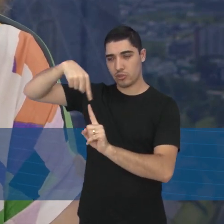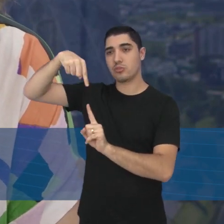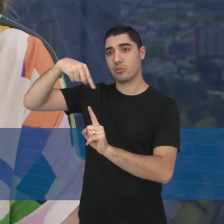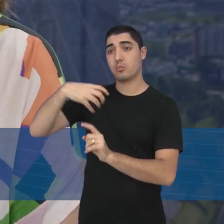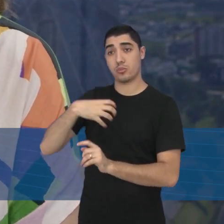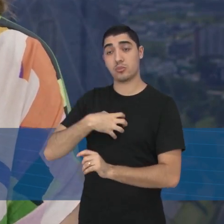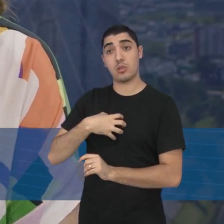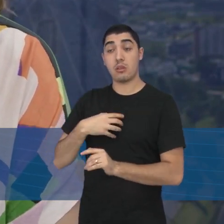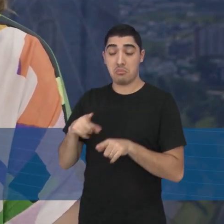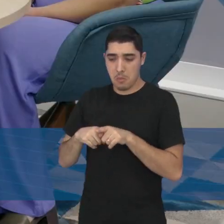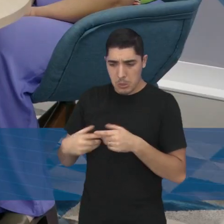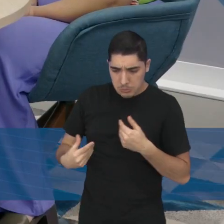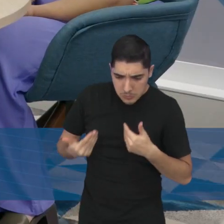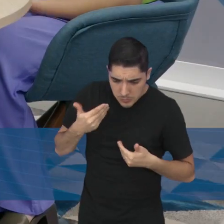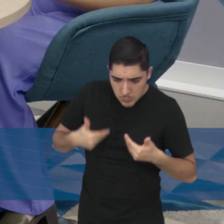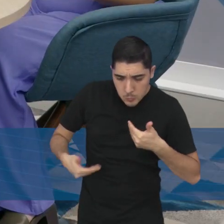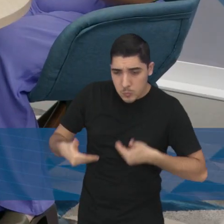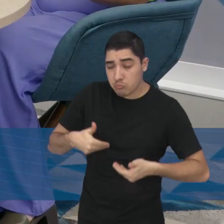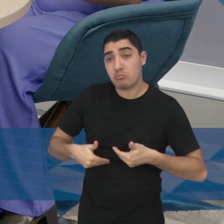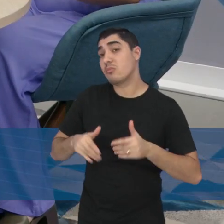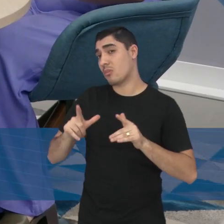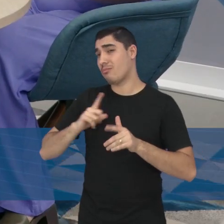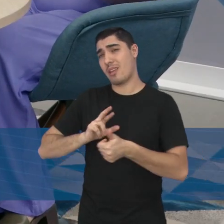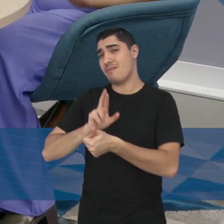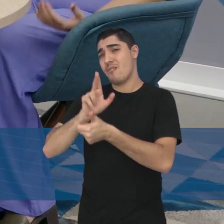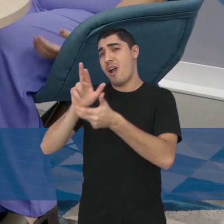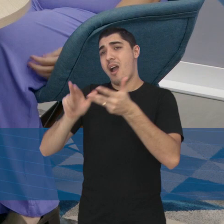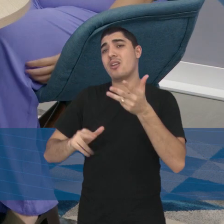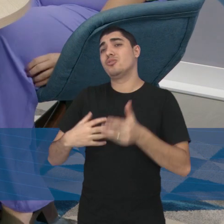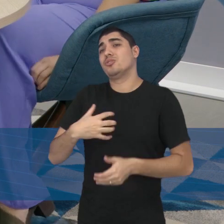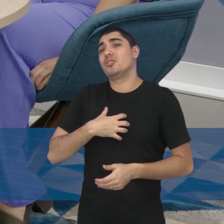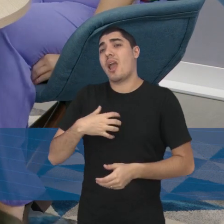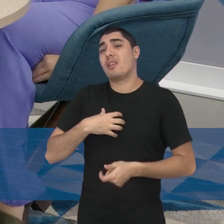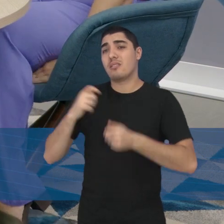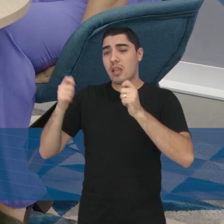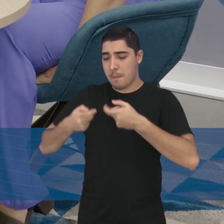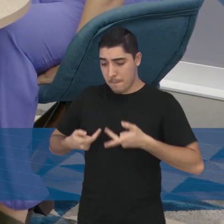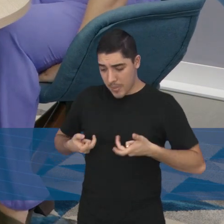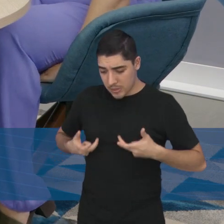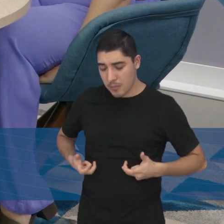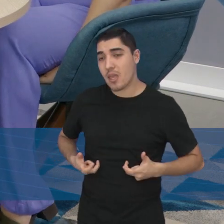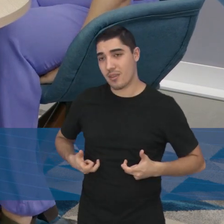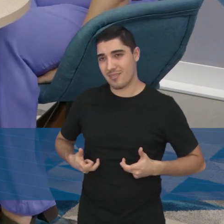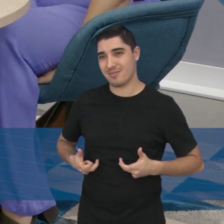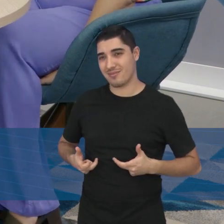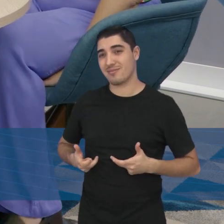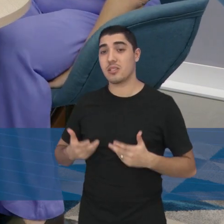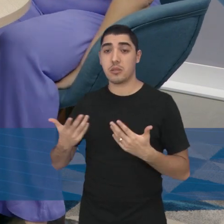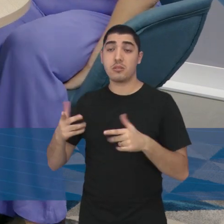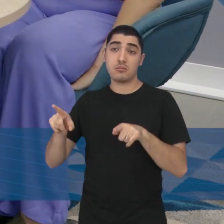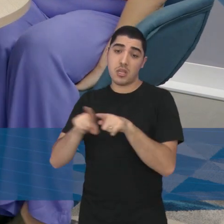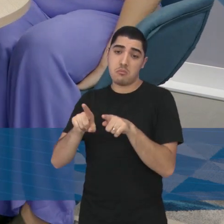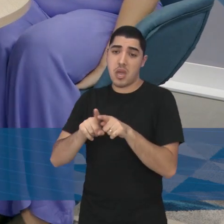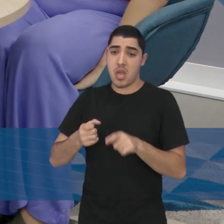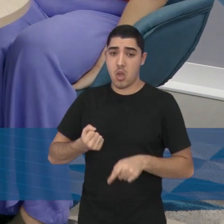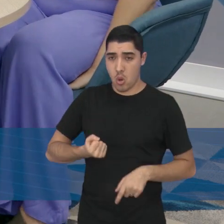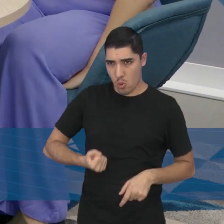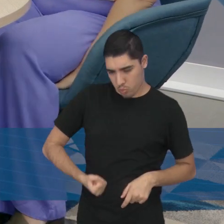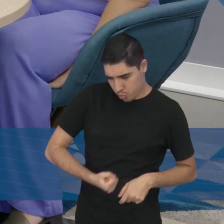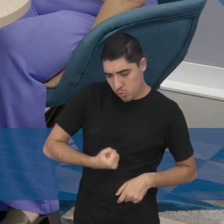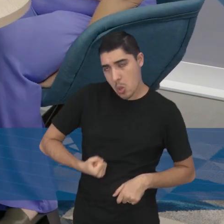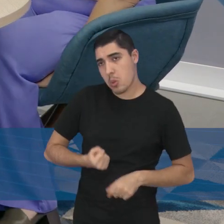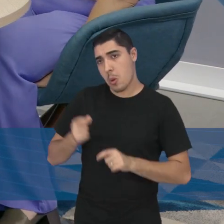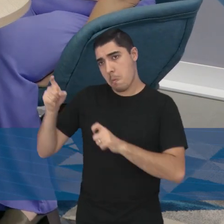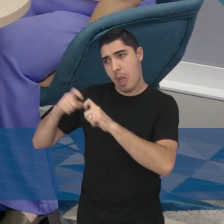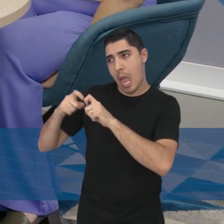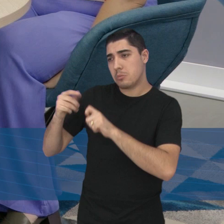sentir e ir acompanhando. Então, assim, tem muitas formas dela sentir se esse DIU tá ok ou não. O ultrassom, às vezes, geralmente é